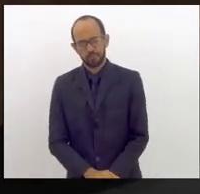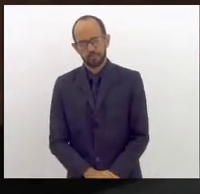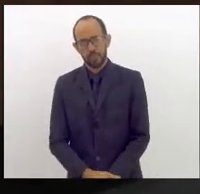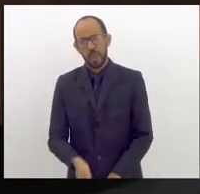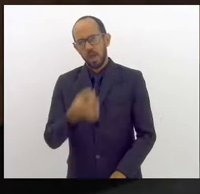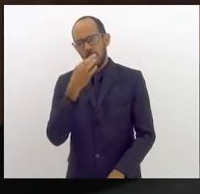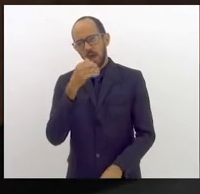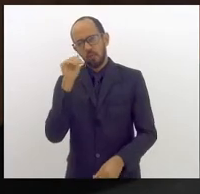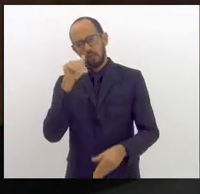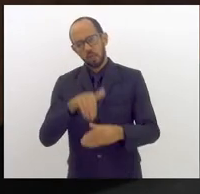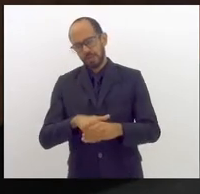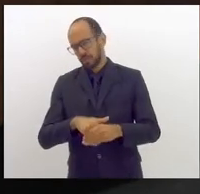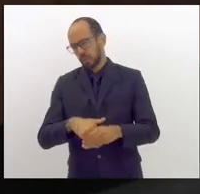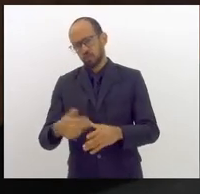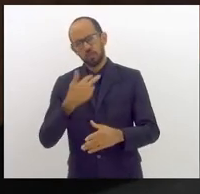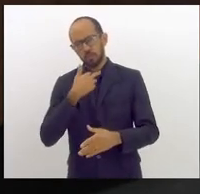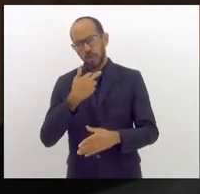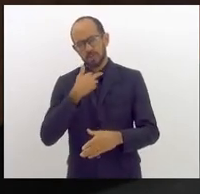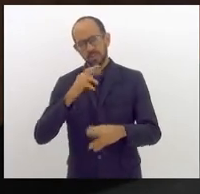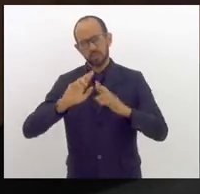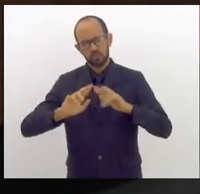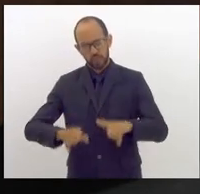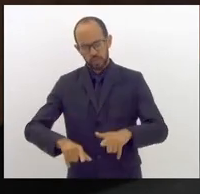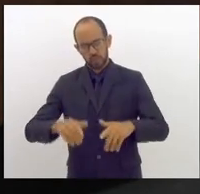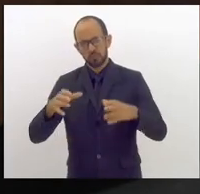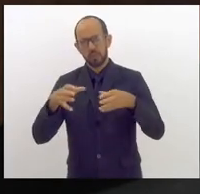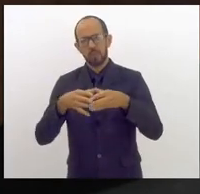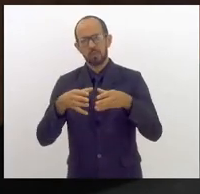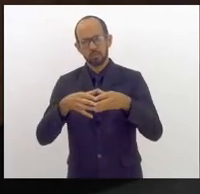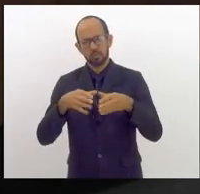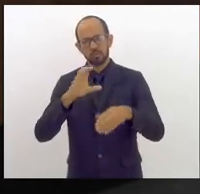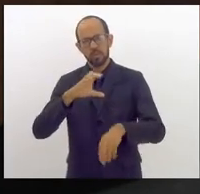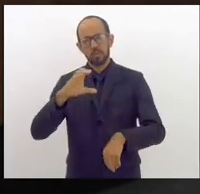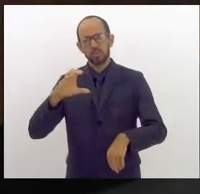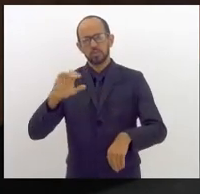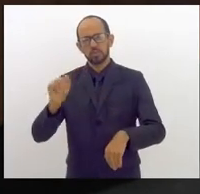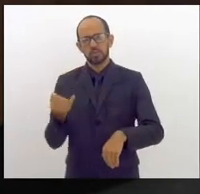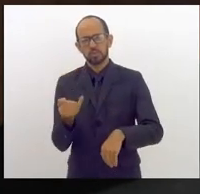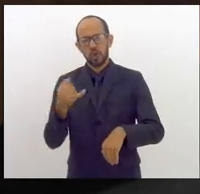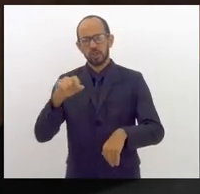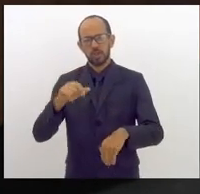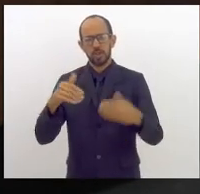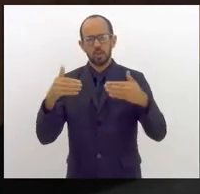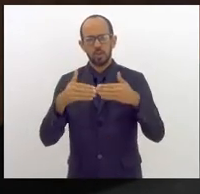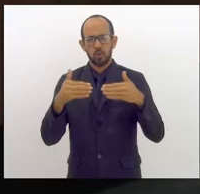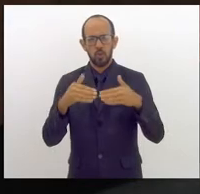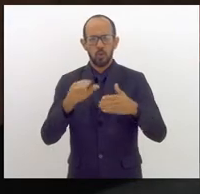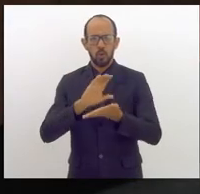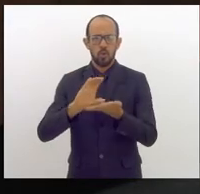não podia ser outro pela comissão de condições de Justiça pela constitucionalidade